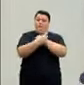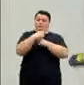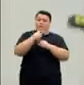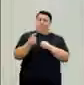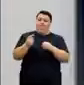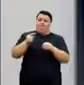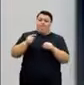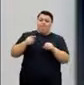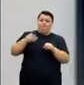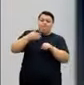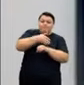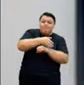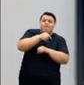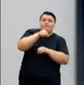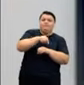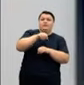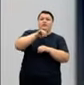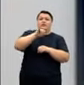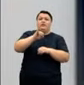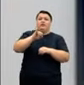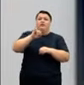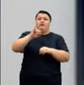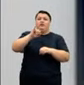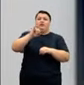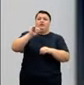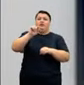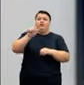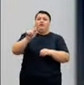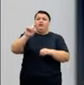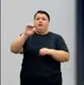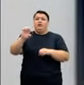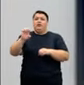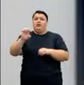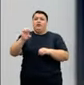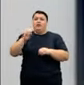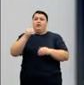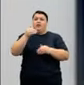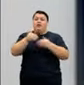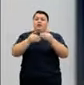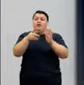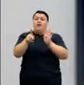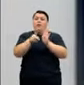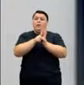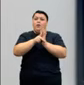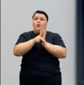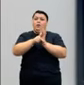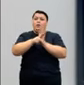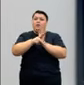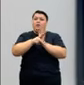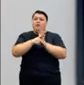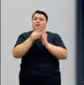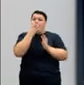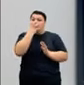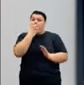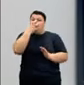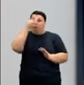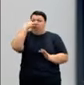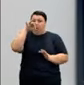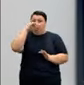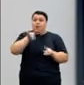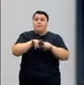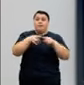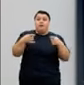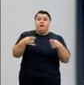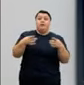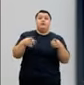IgE, ele está presente então em processos alérgicos, mas também pode defender contra a